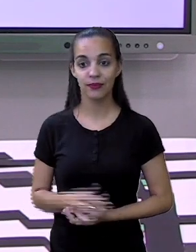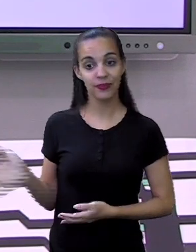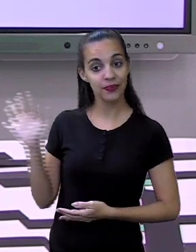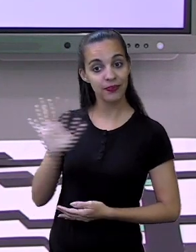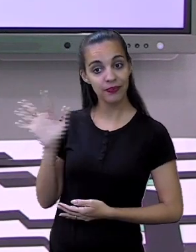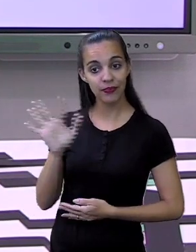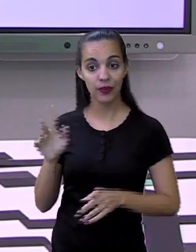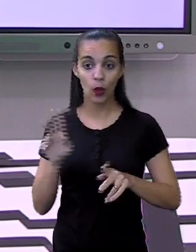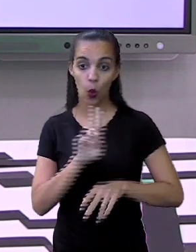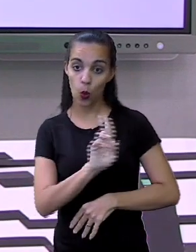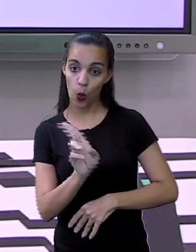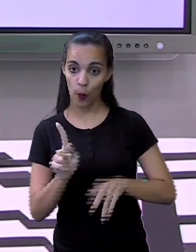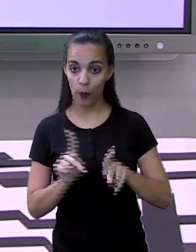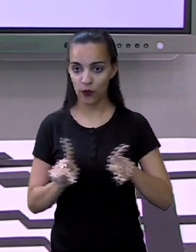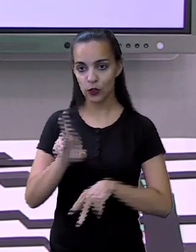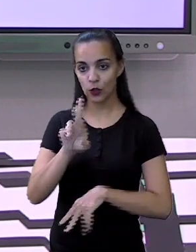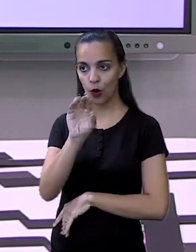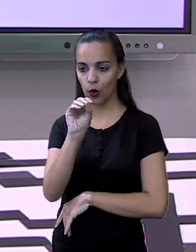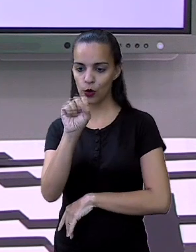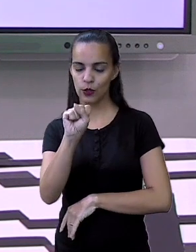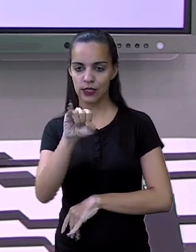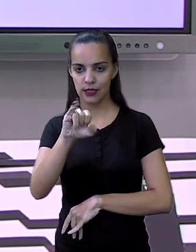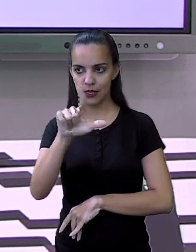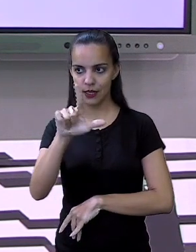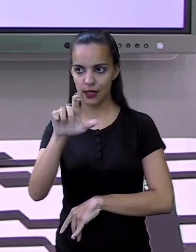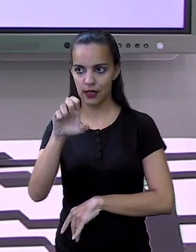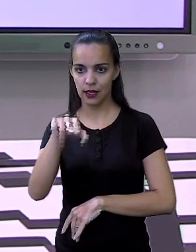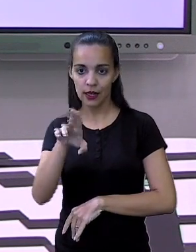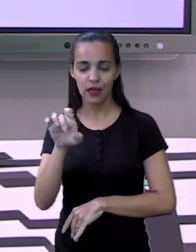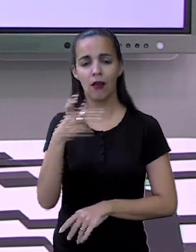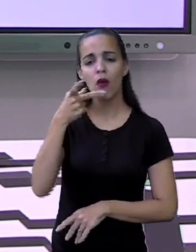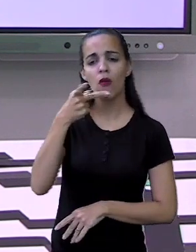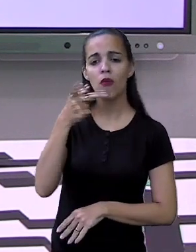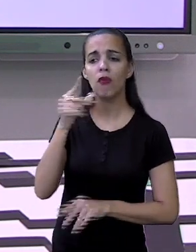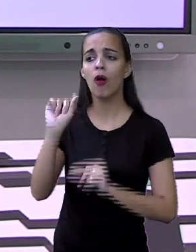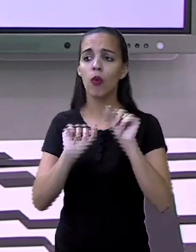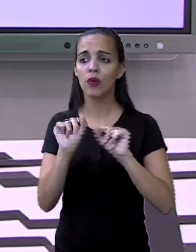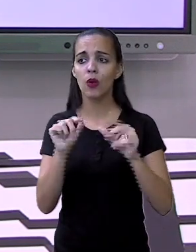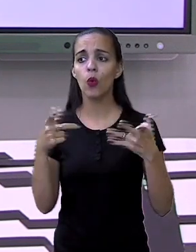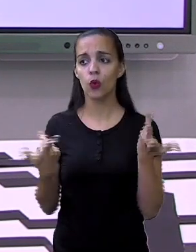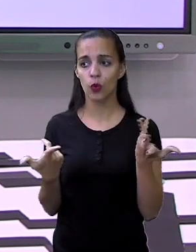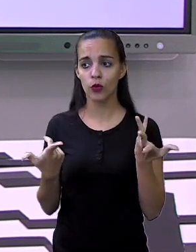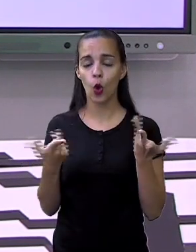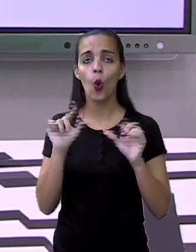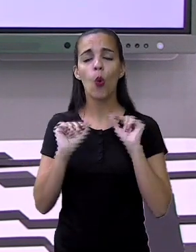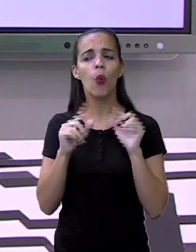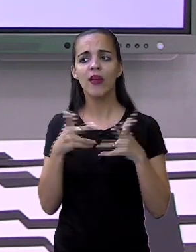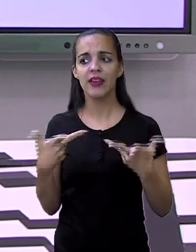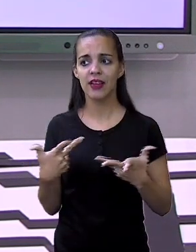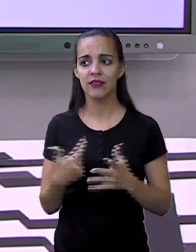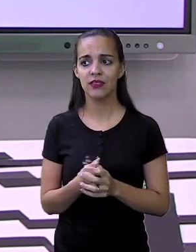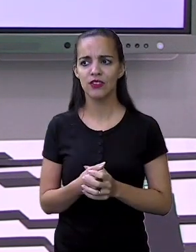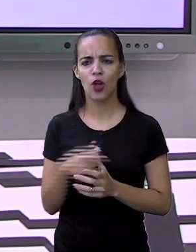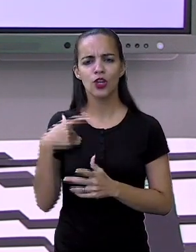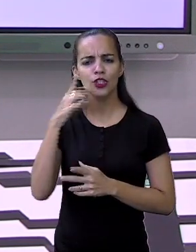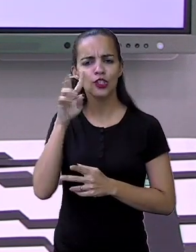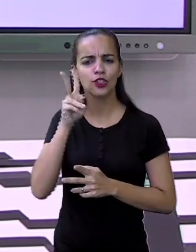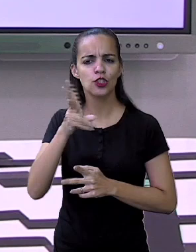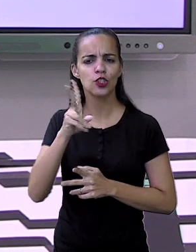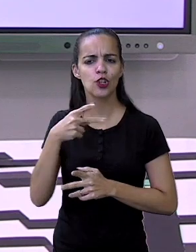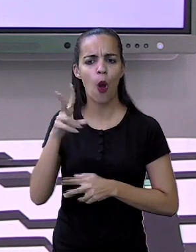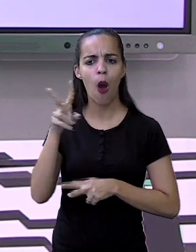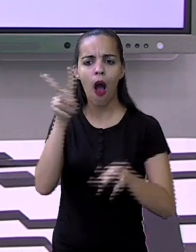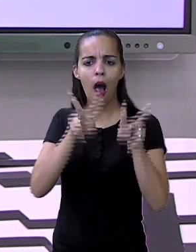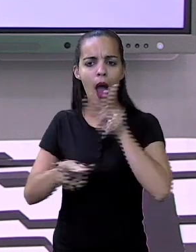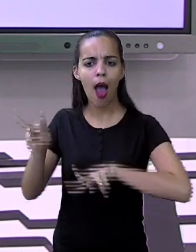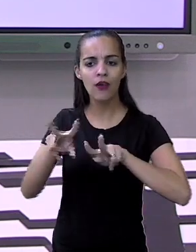Olá, meu nome é Rosilene Tomás e hoje a nossa aula ela vai ser assim, um